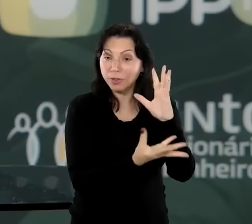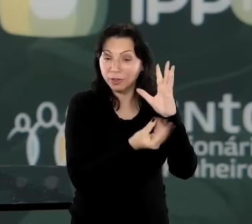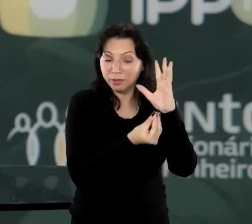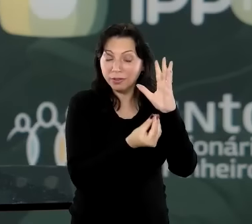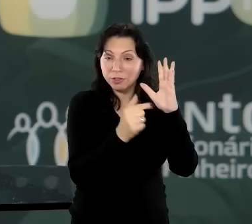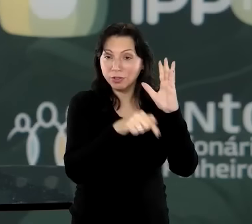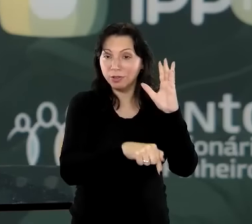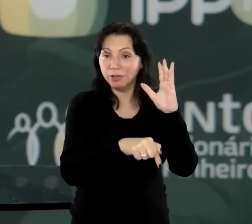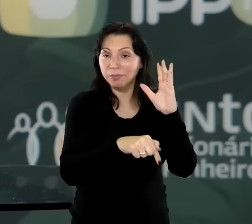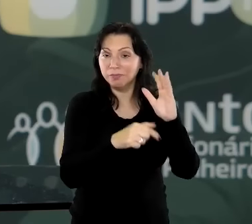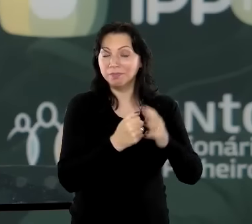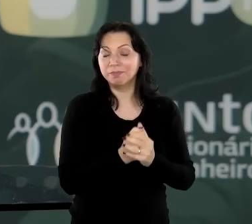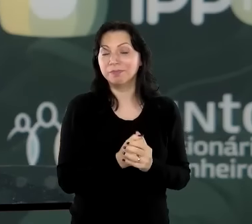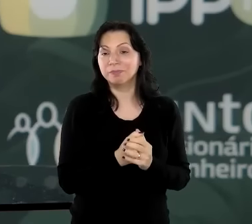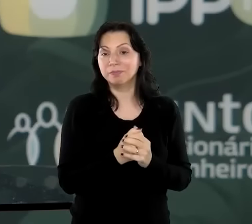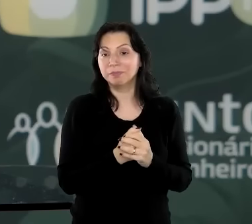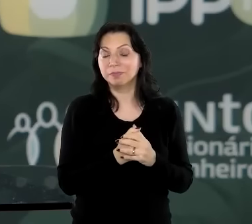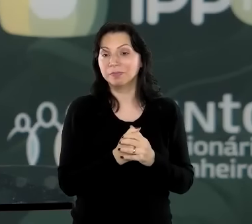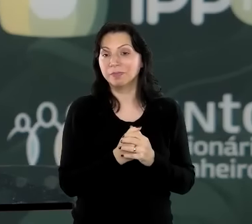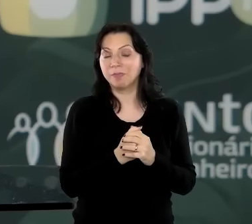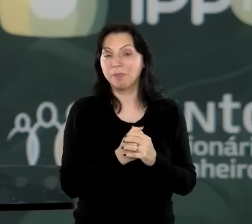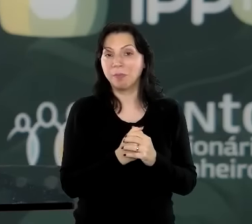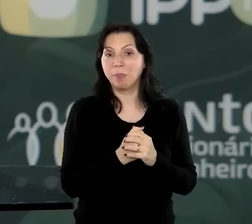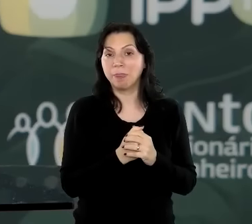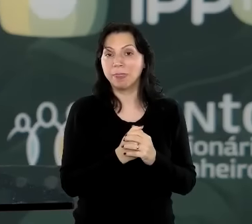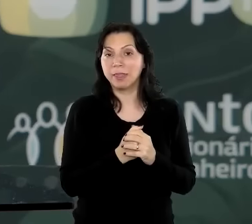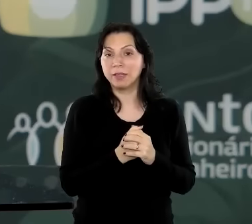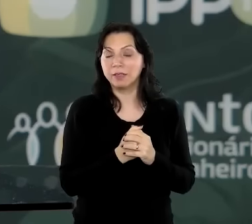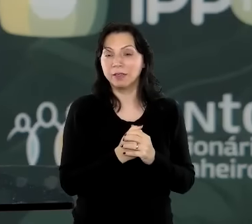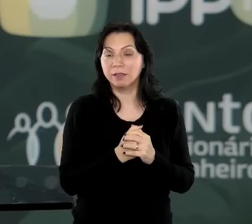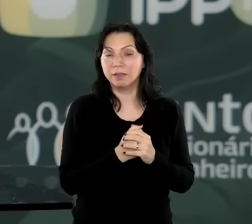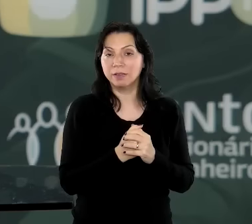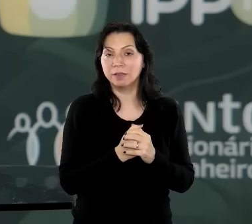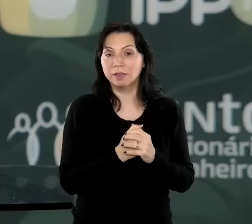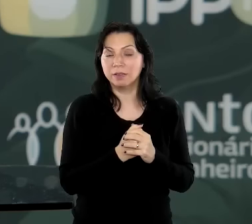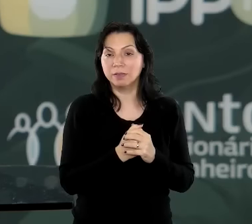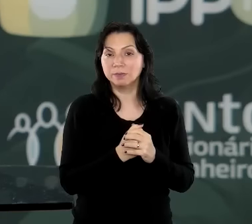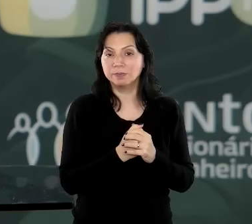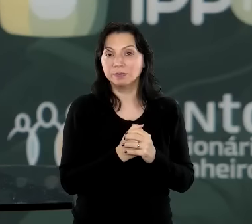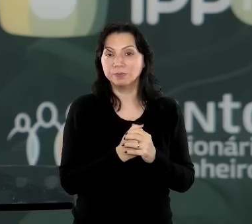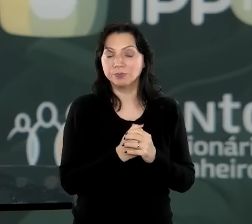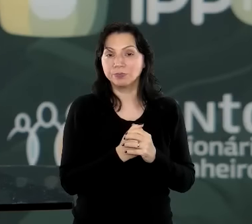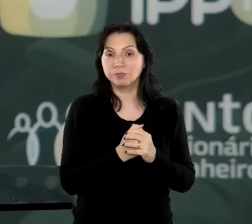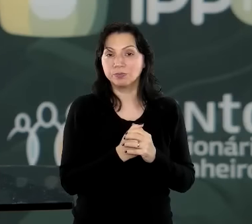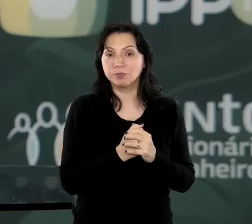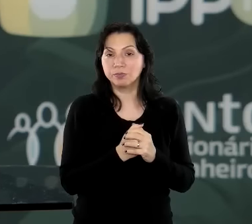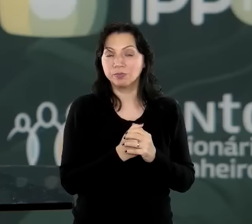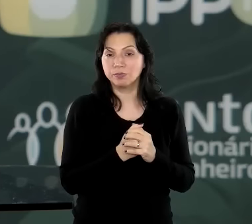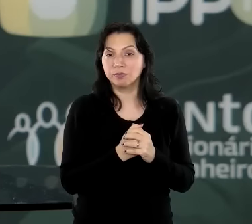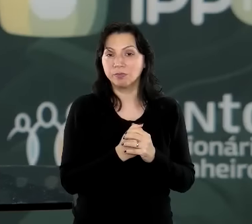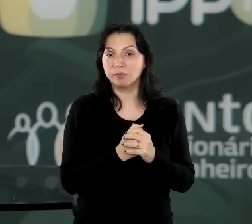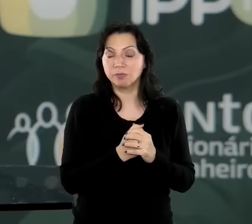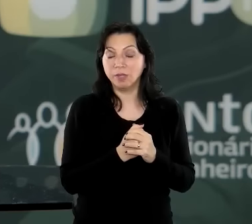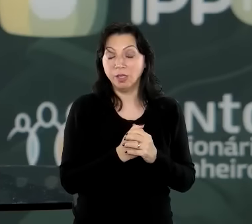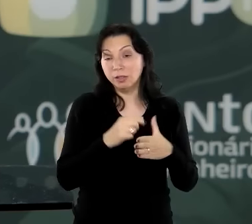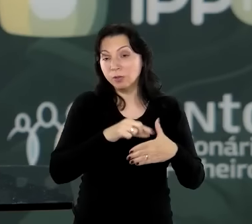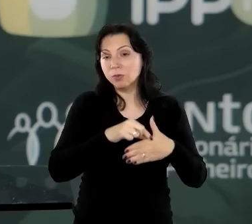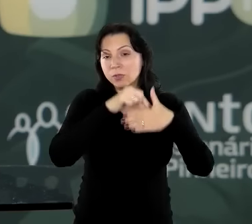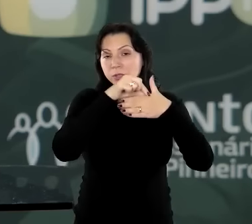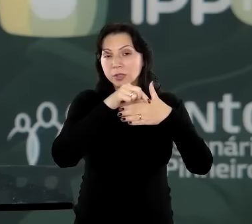igreja, há mais de 20 anos. Eles estão olhando para trás, eles estão olhando para os